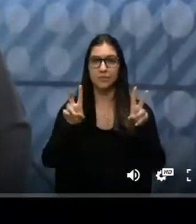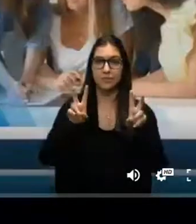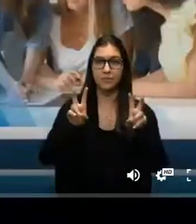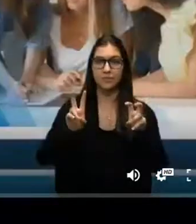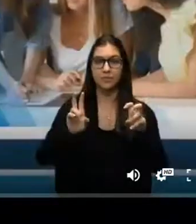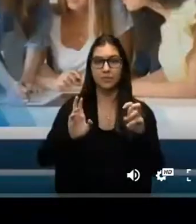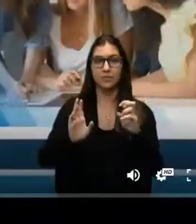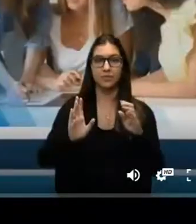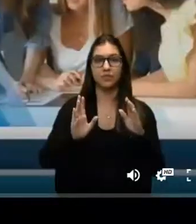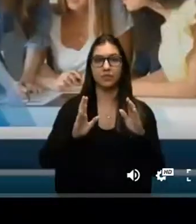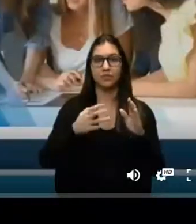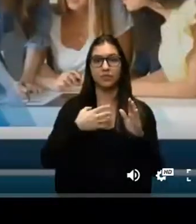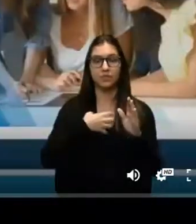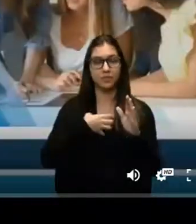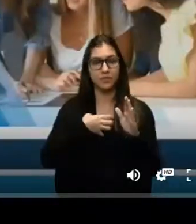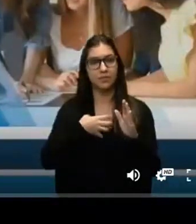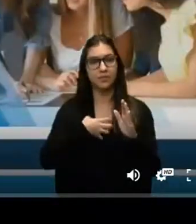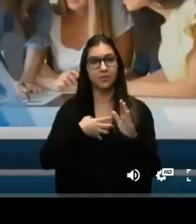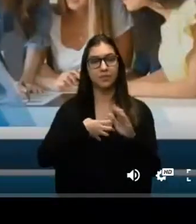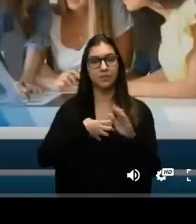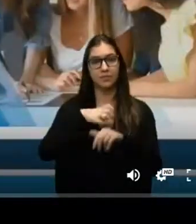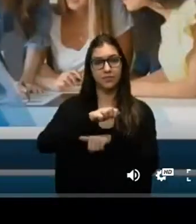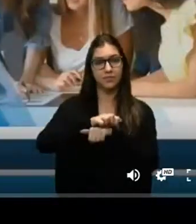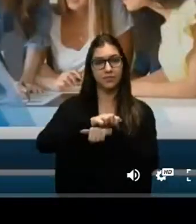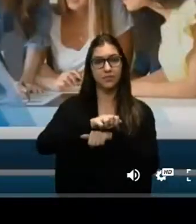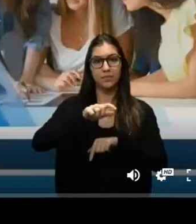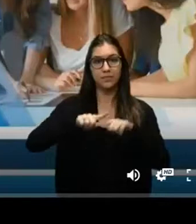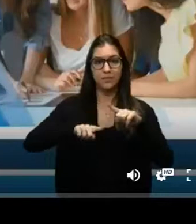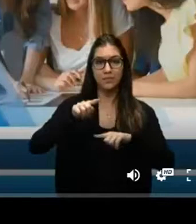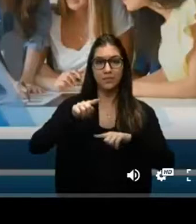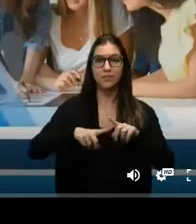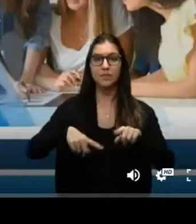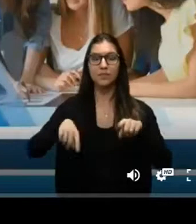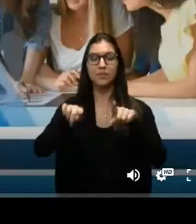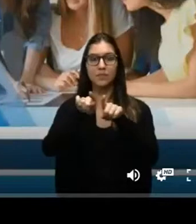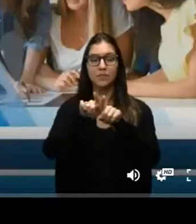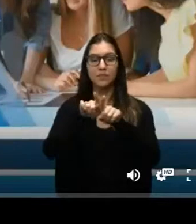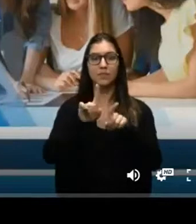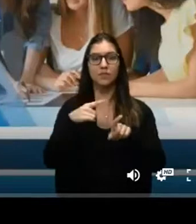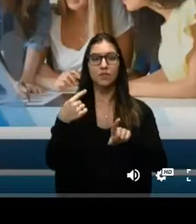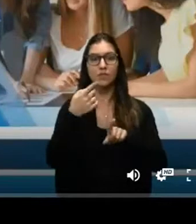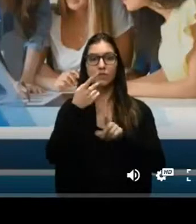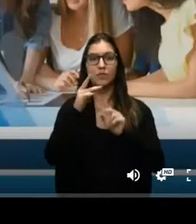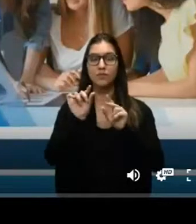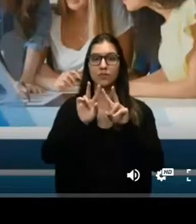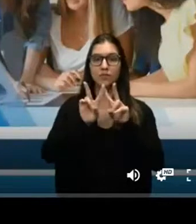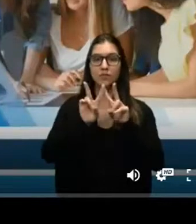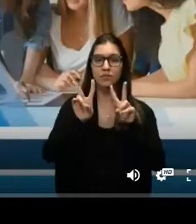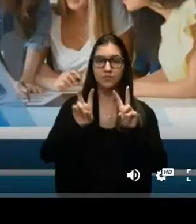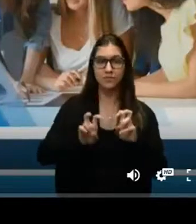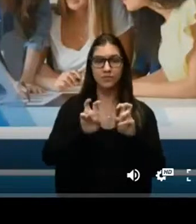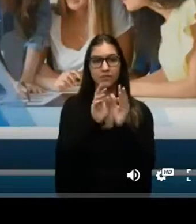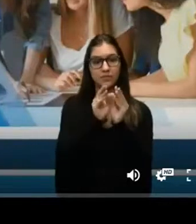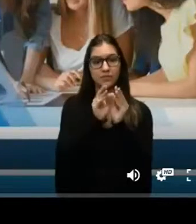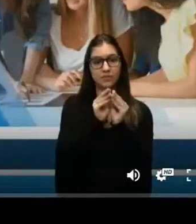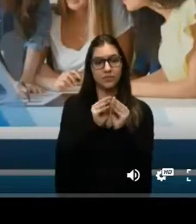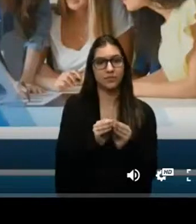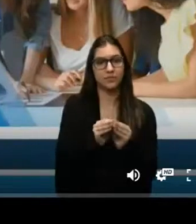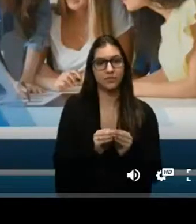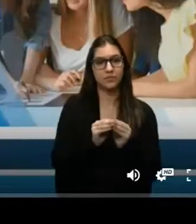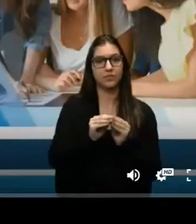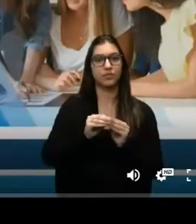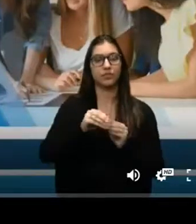os estados físicos da matéria e também nós vamos trabalhar um pouco com os compostos sólidos.